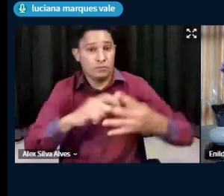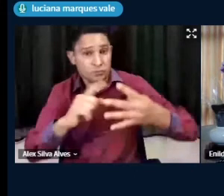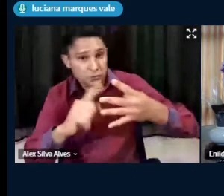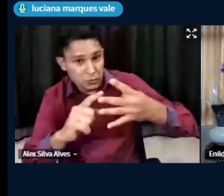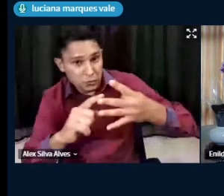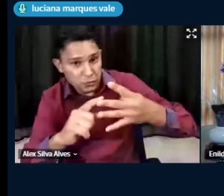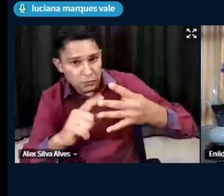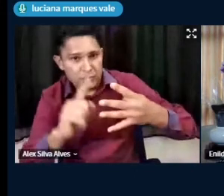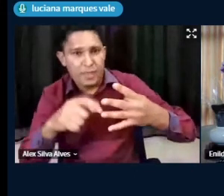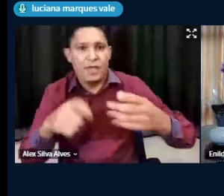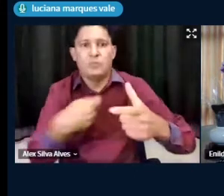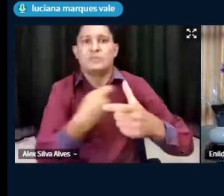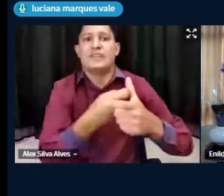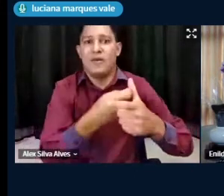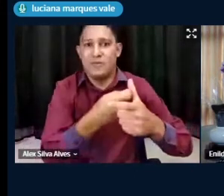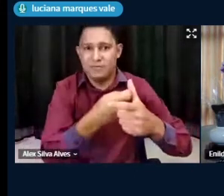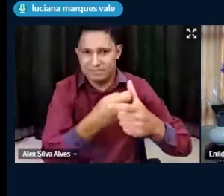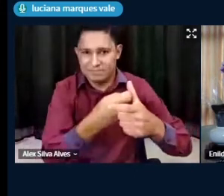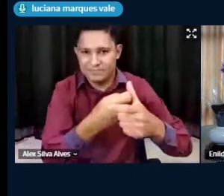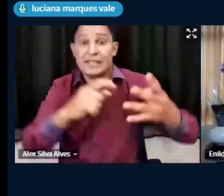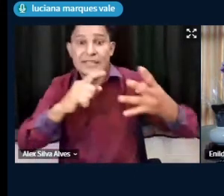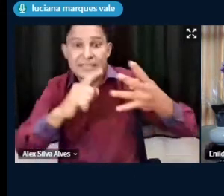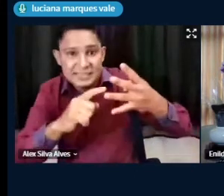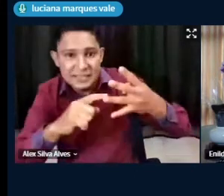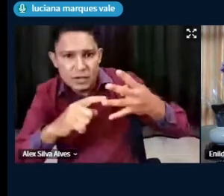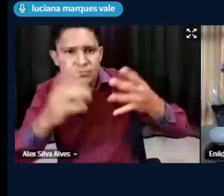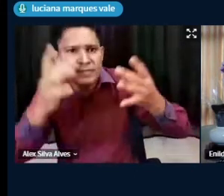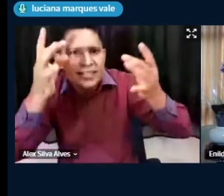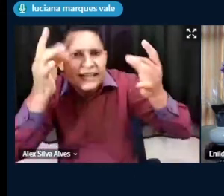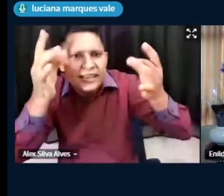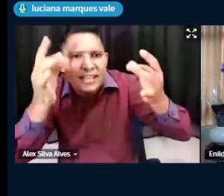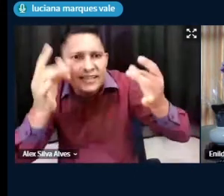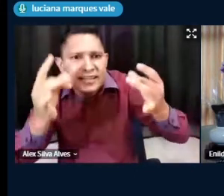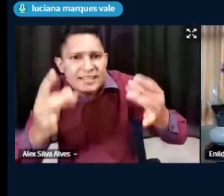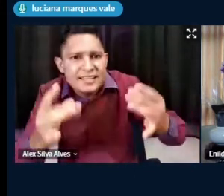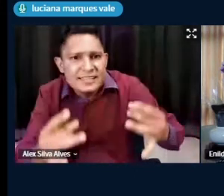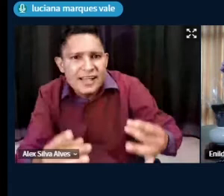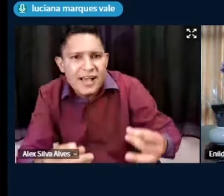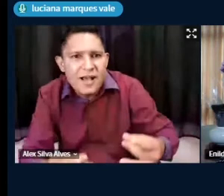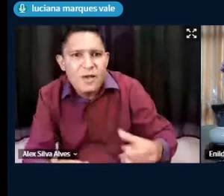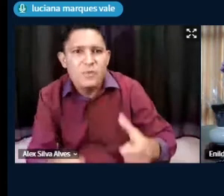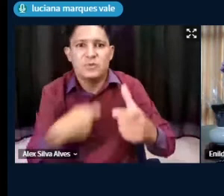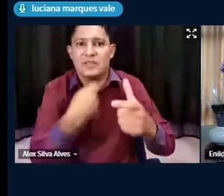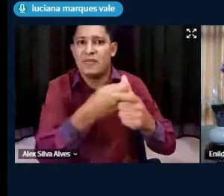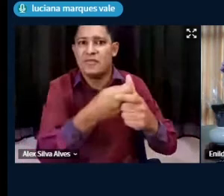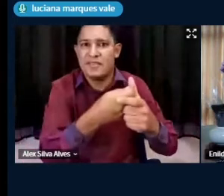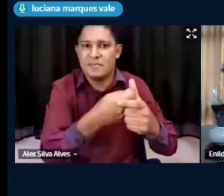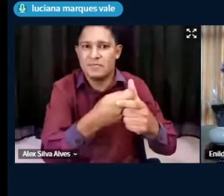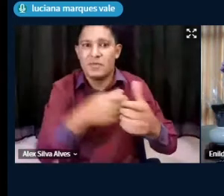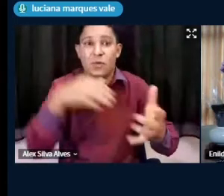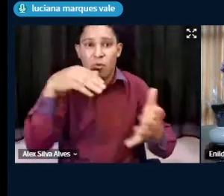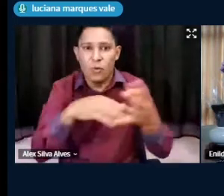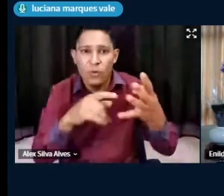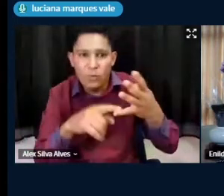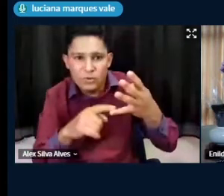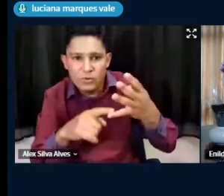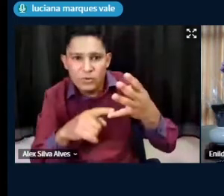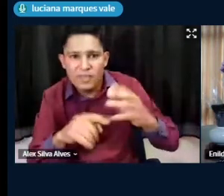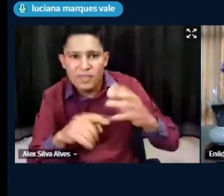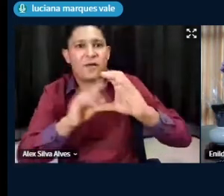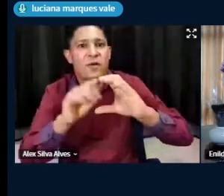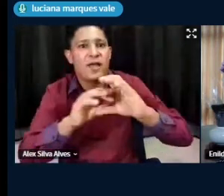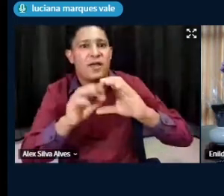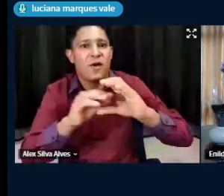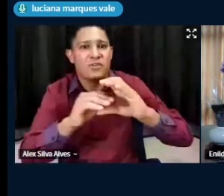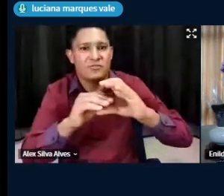que o consulente surdo possa compreender do que se trata. Depois nós temos o sinal termo, a descrição